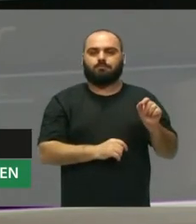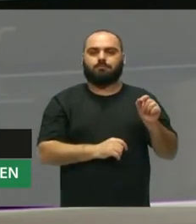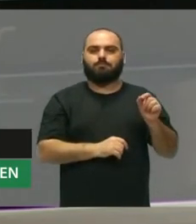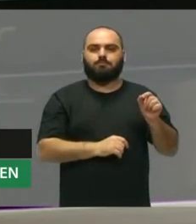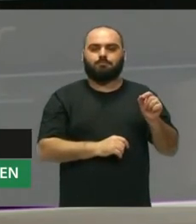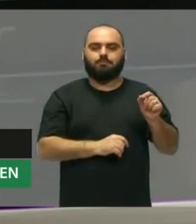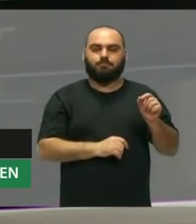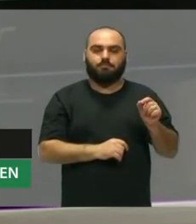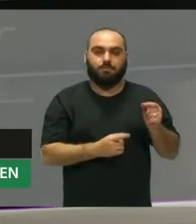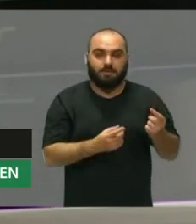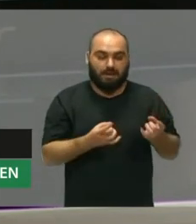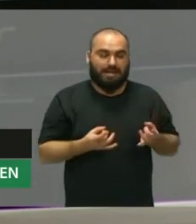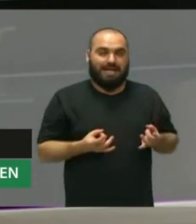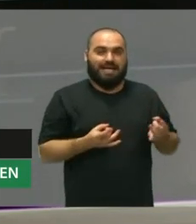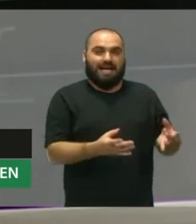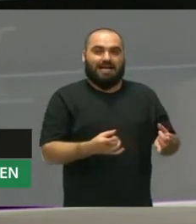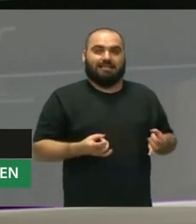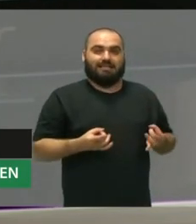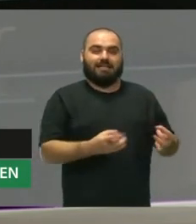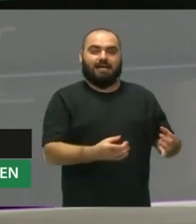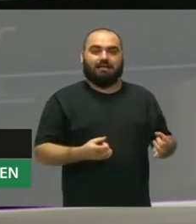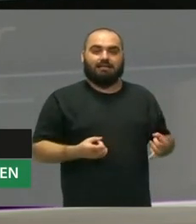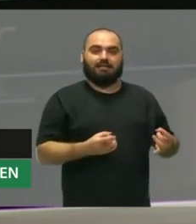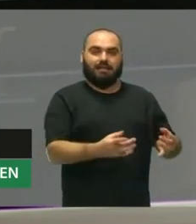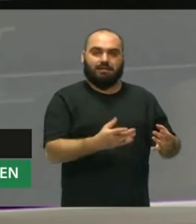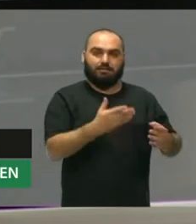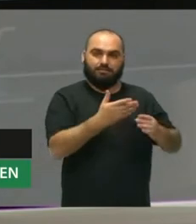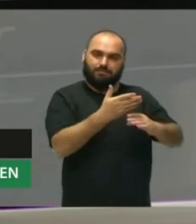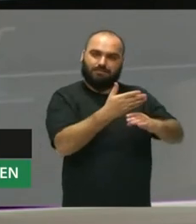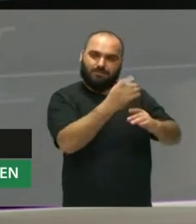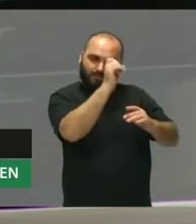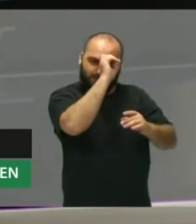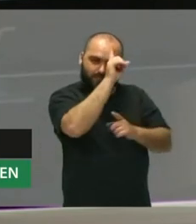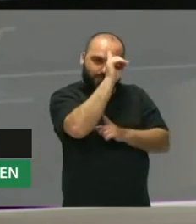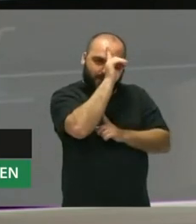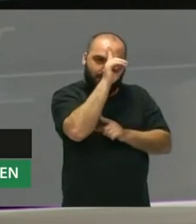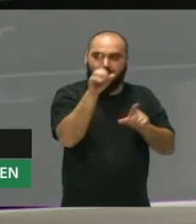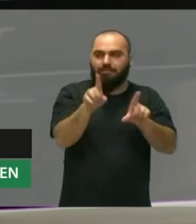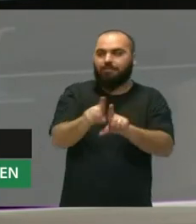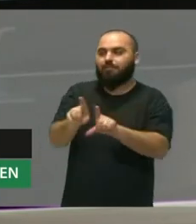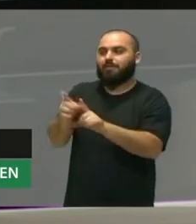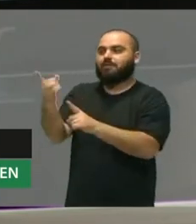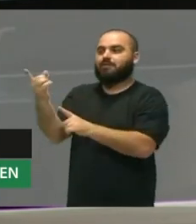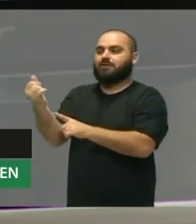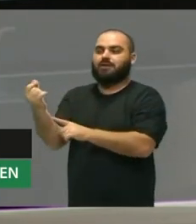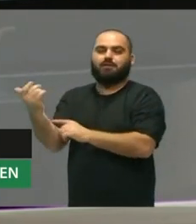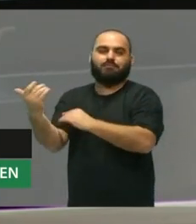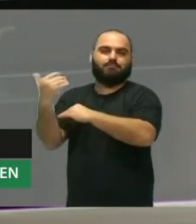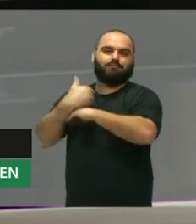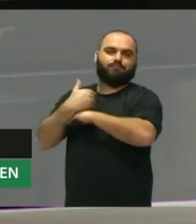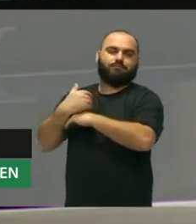na despesa do hospital e na entrada do hospital. O hospital hoje é um prédio público,